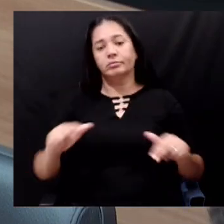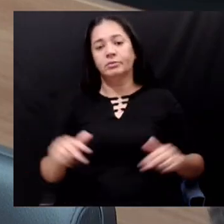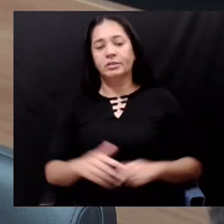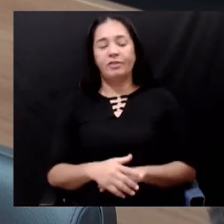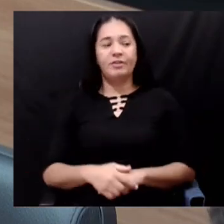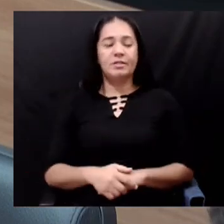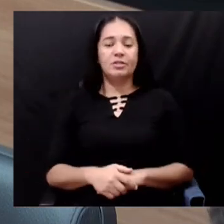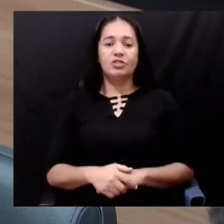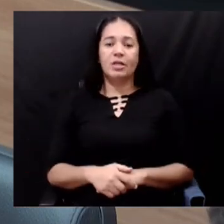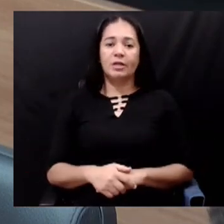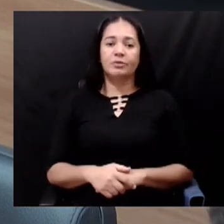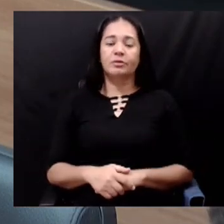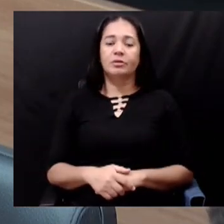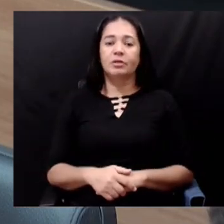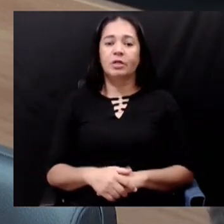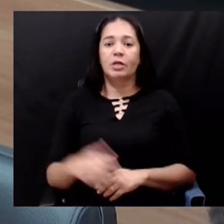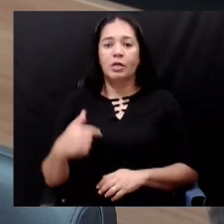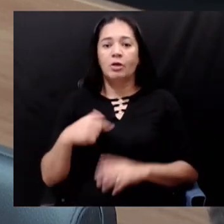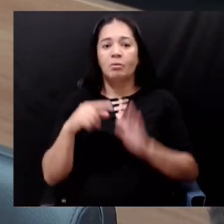essa questão,